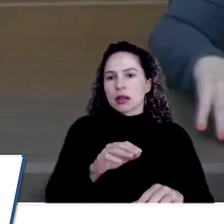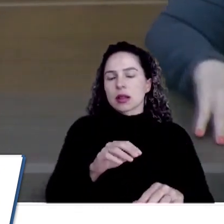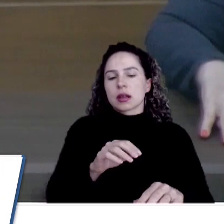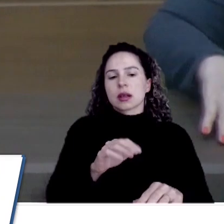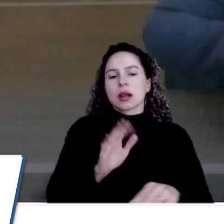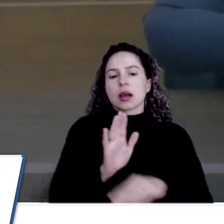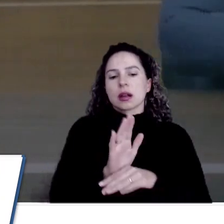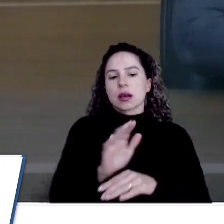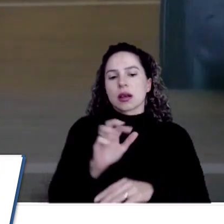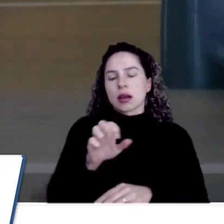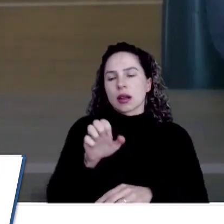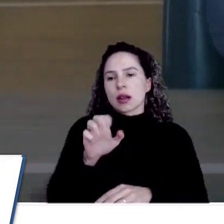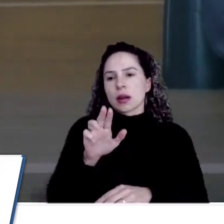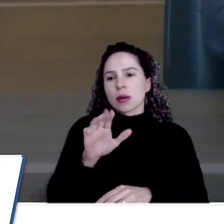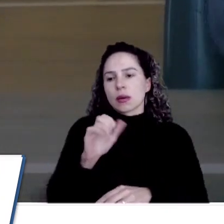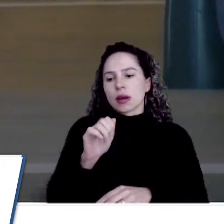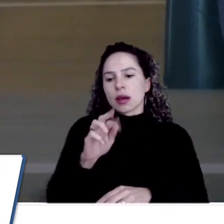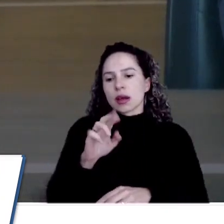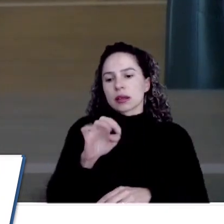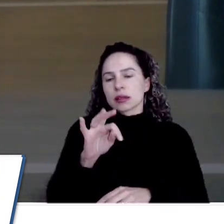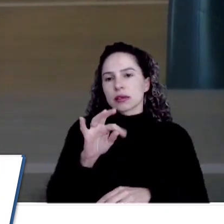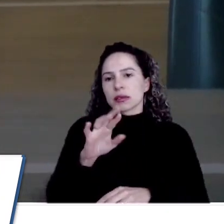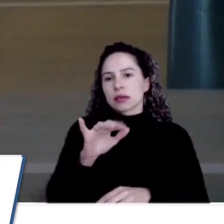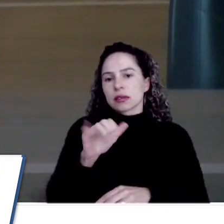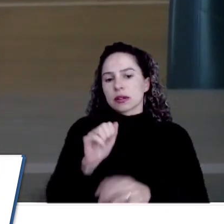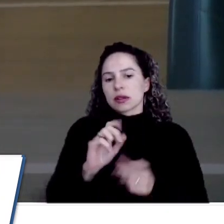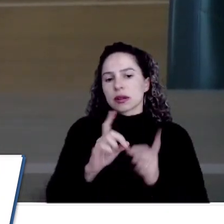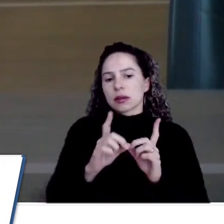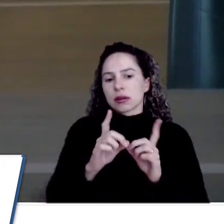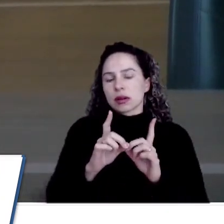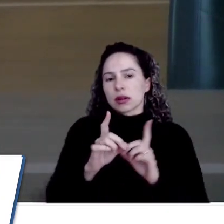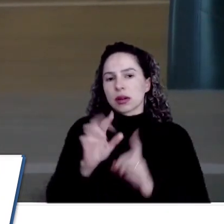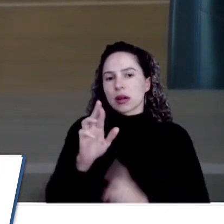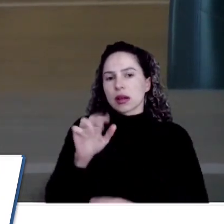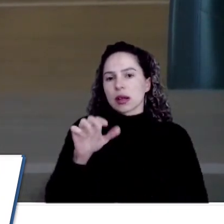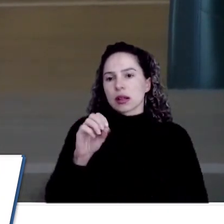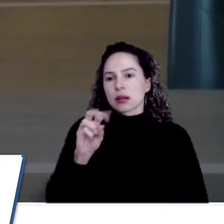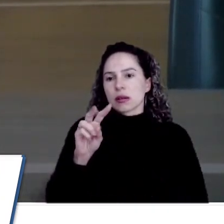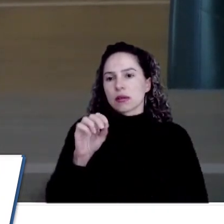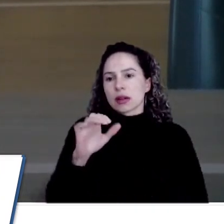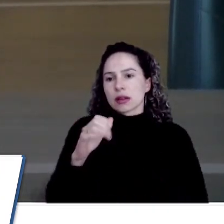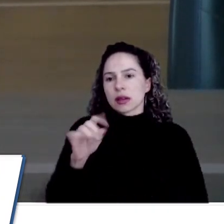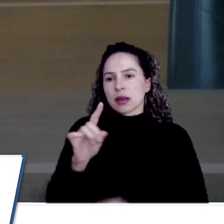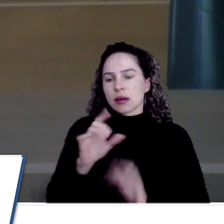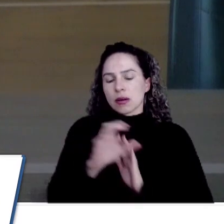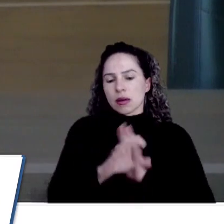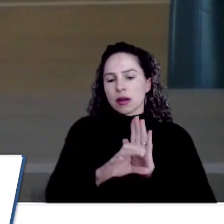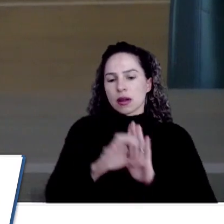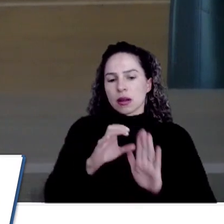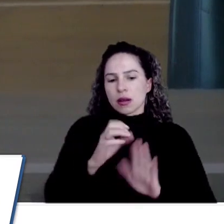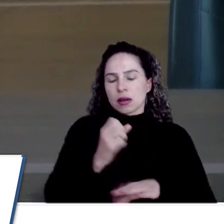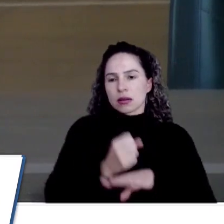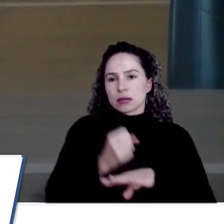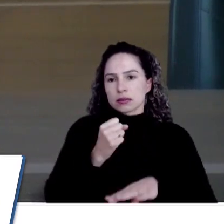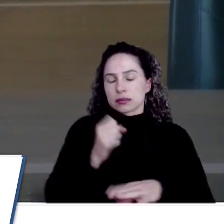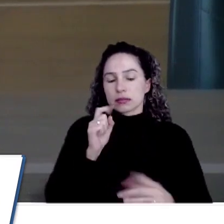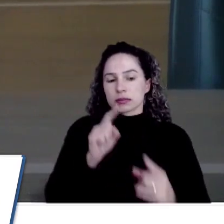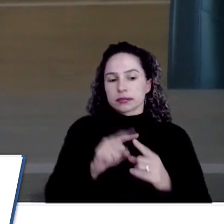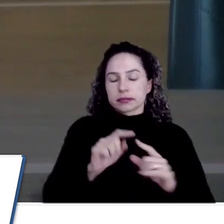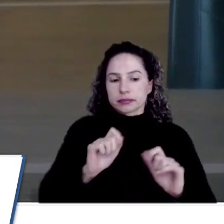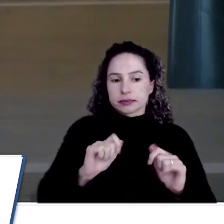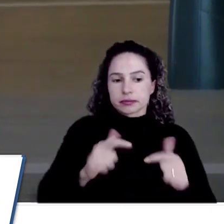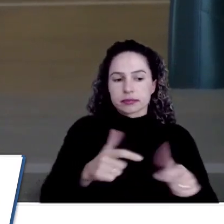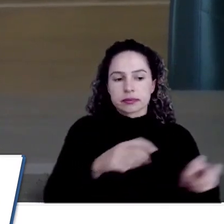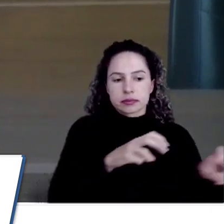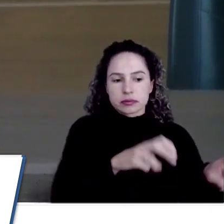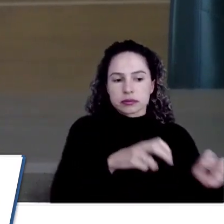Eucaristia, comunhão diária, coordenadora da Renovação Carismática Católica em Franca, atuante em fazendas de recuperação